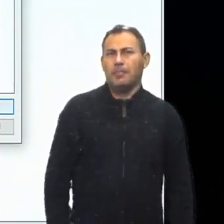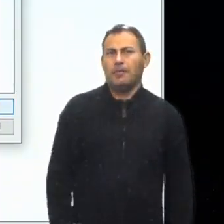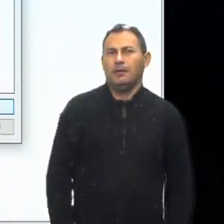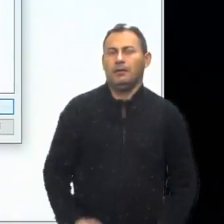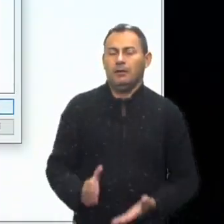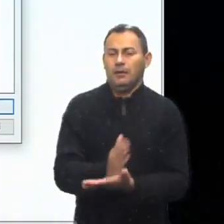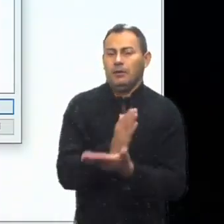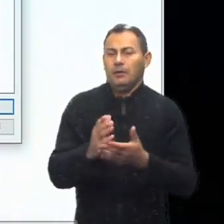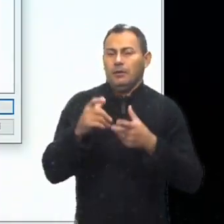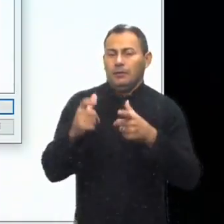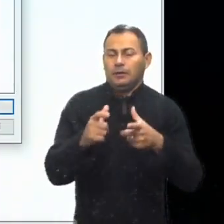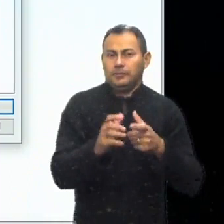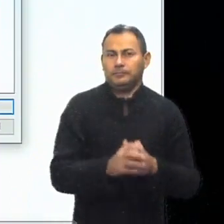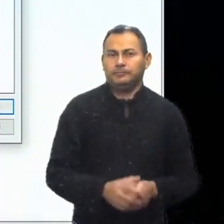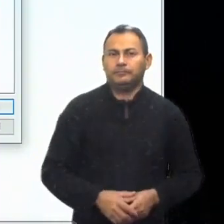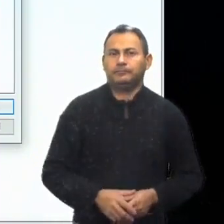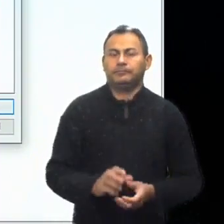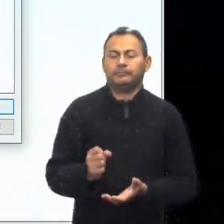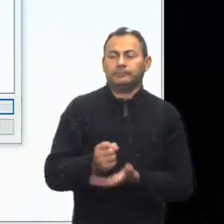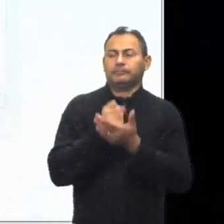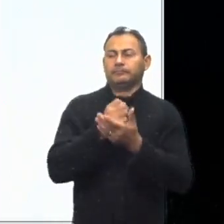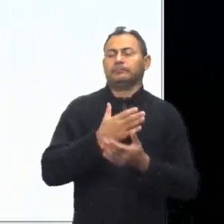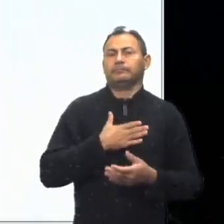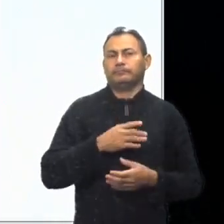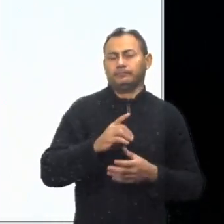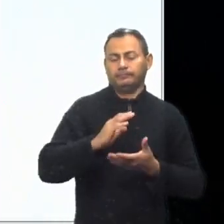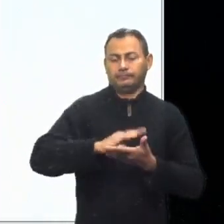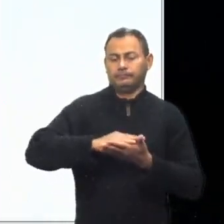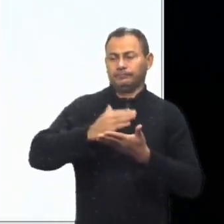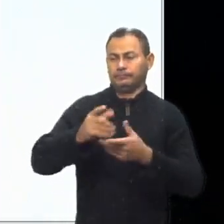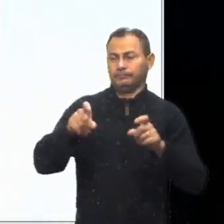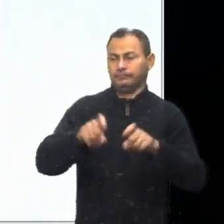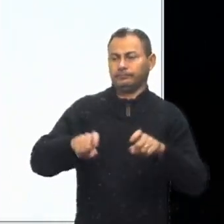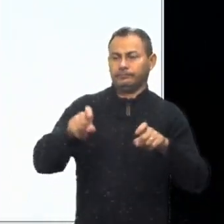em algum lugar. Eu aqui vou salvar no desktop mesmo.